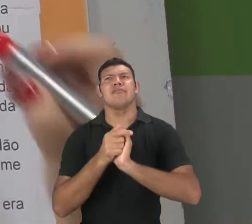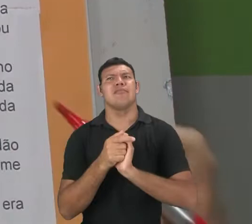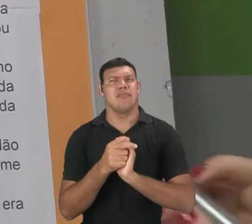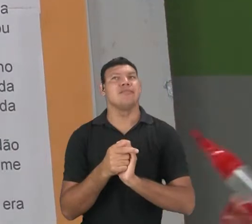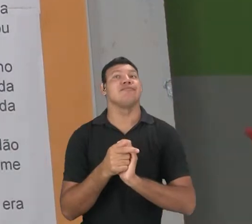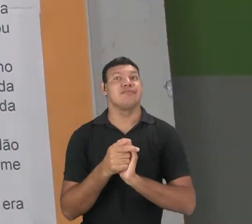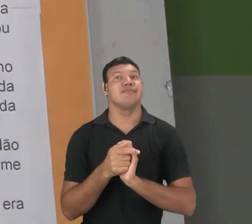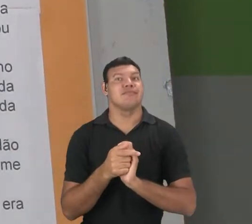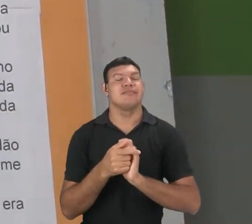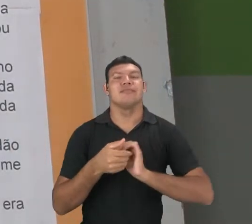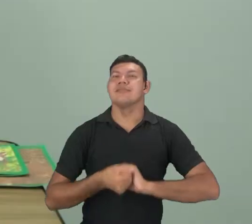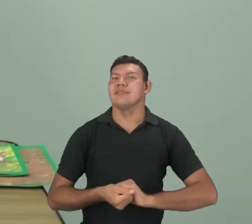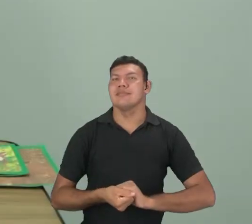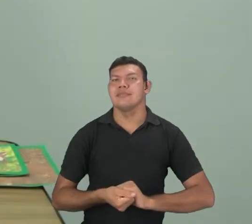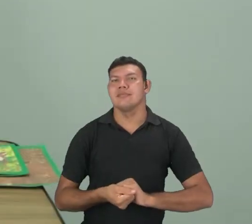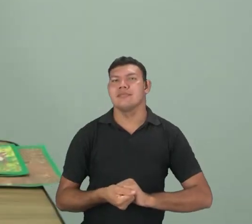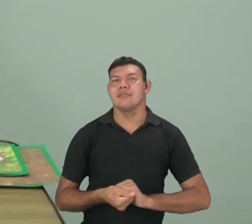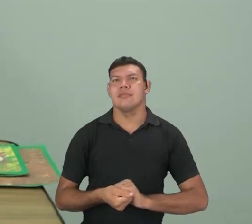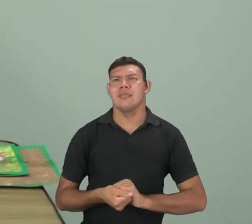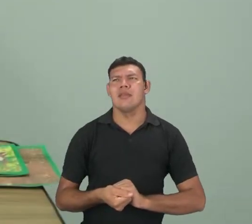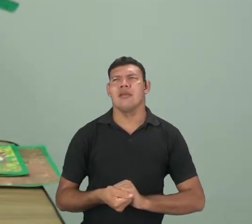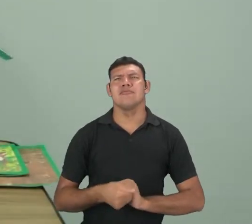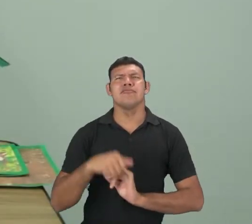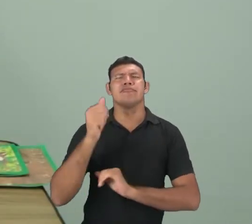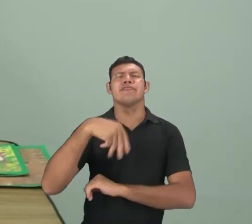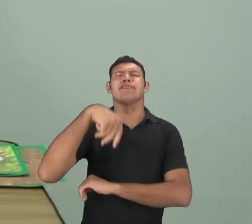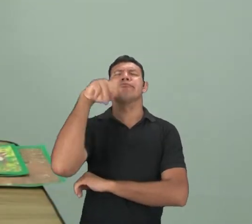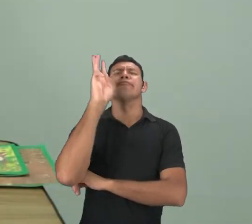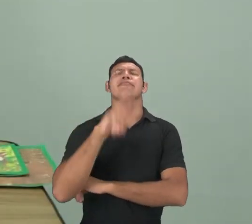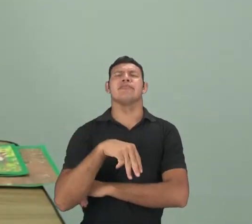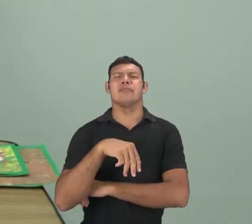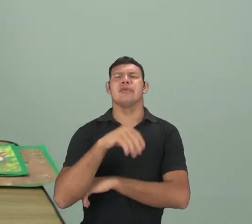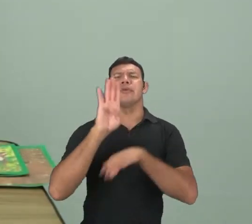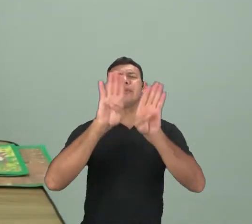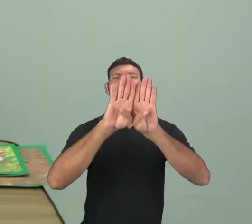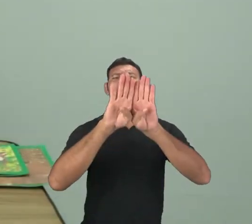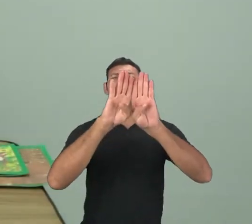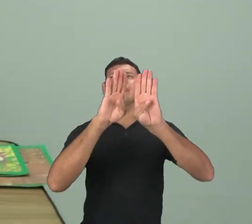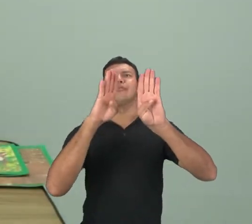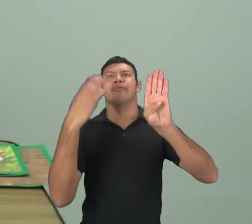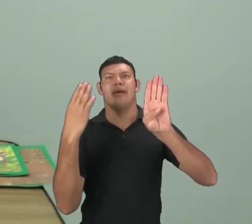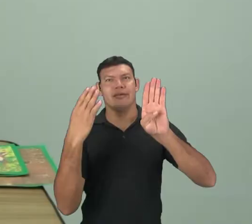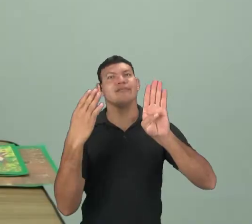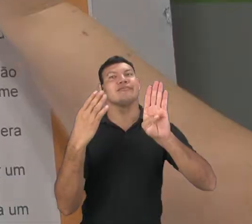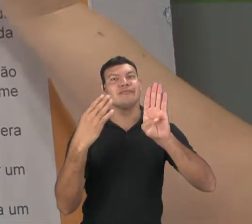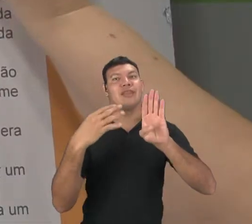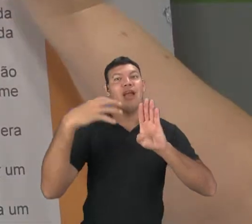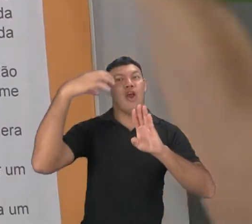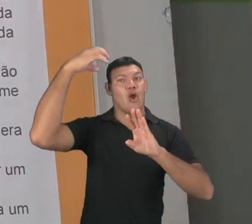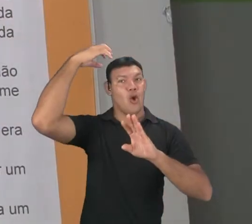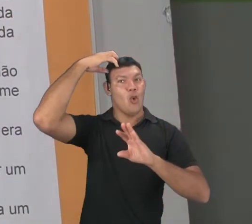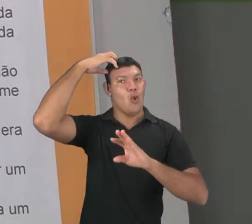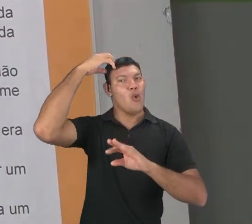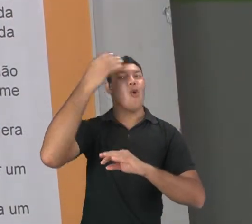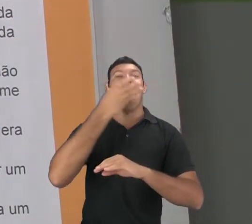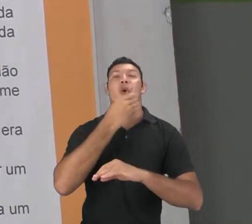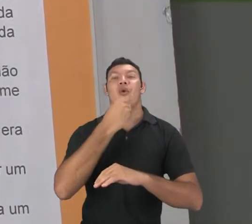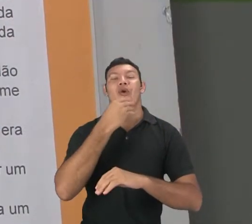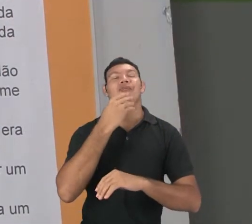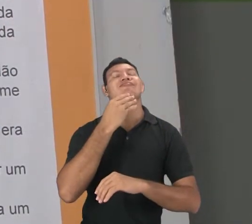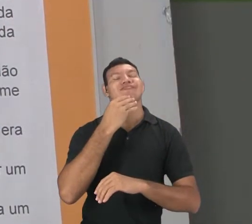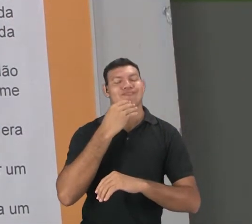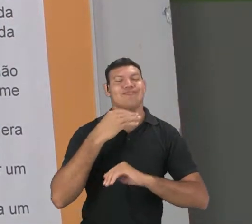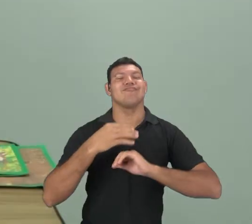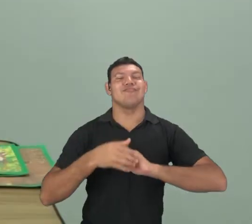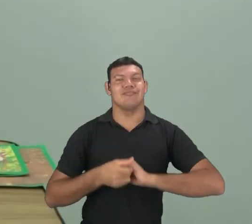alguém bater na porta do castelo. Quem é que vai abrir essa porta? O rei em pessoa,